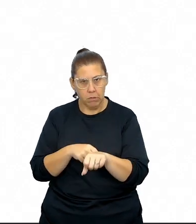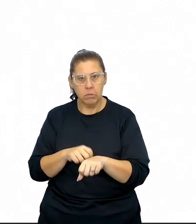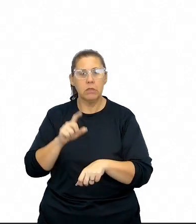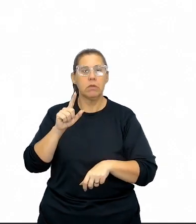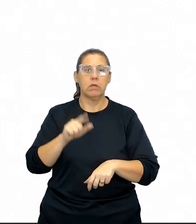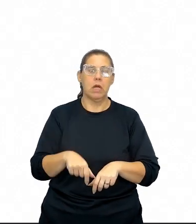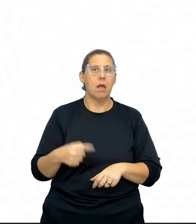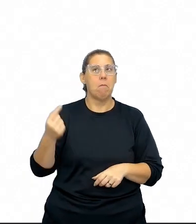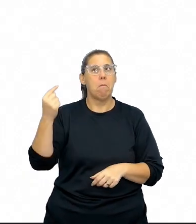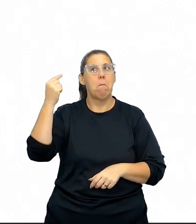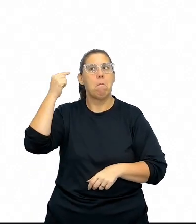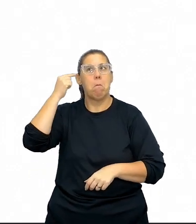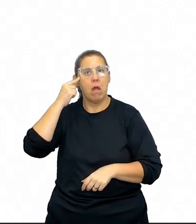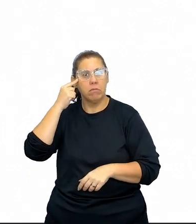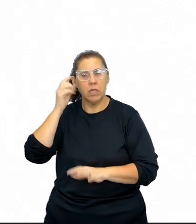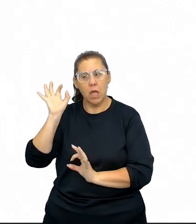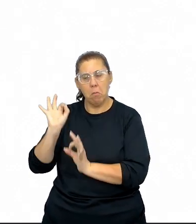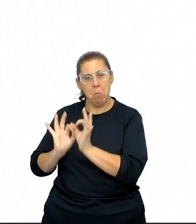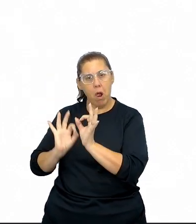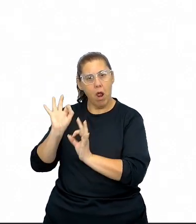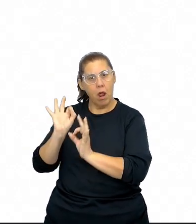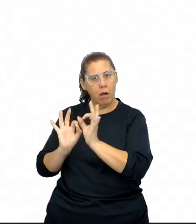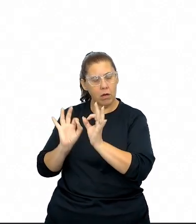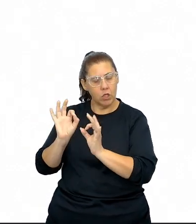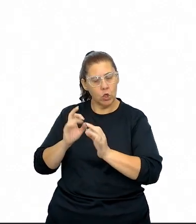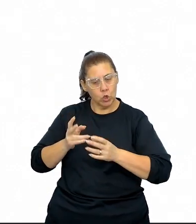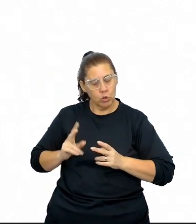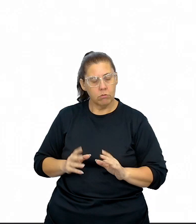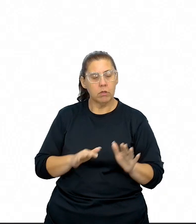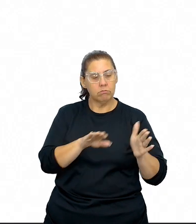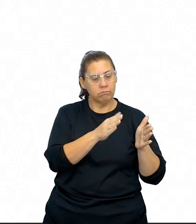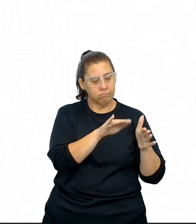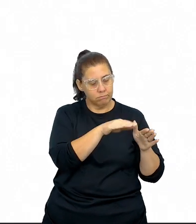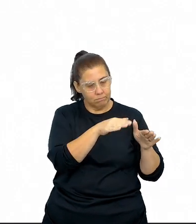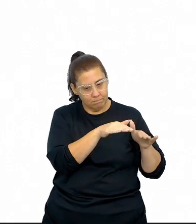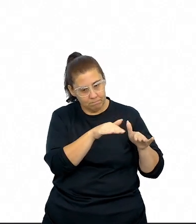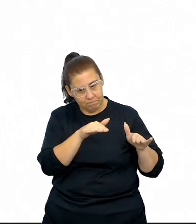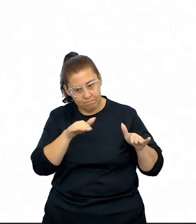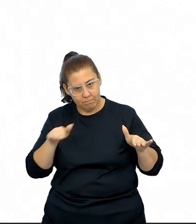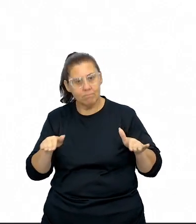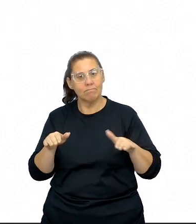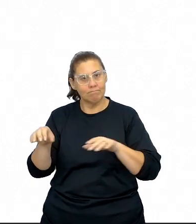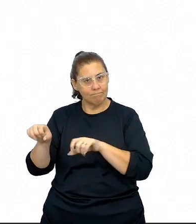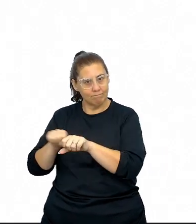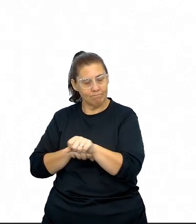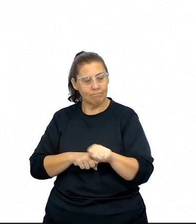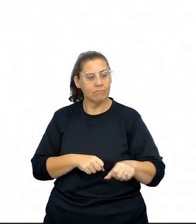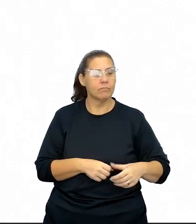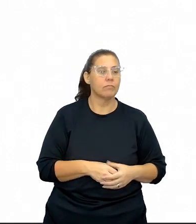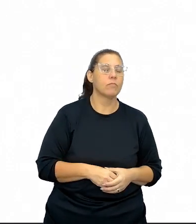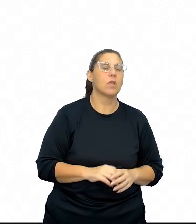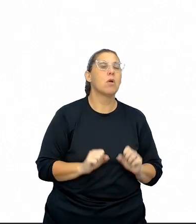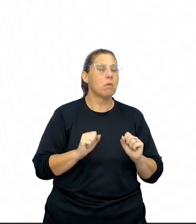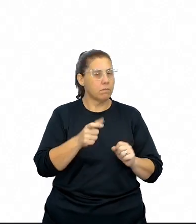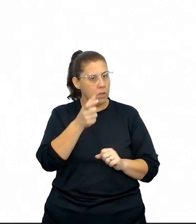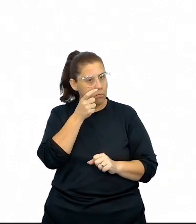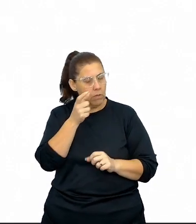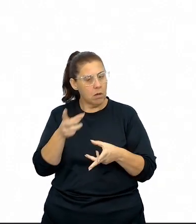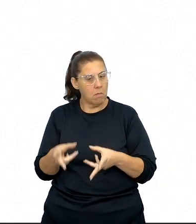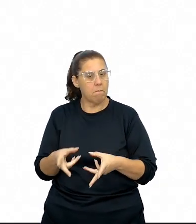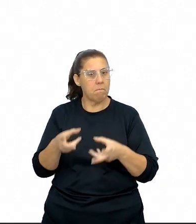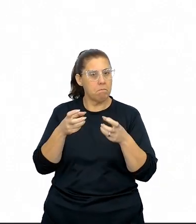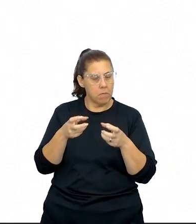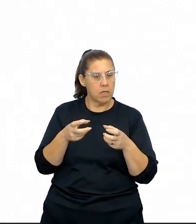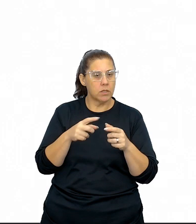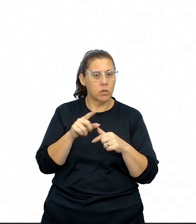é pensada e planejada seguindo um eixo formativo. Pois bem, né, como pode ser observado aqui